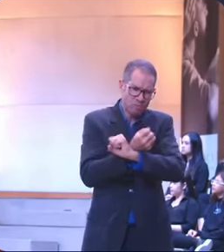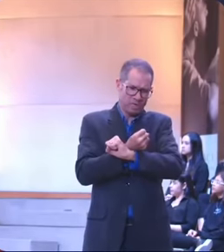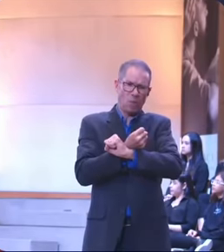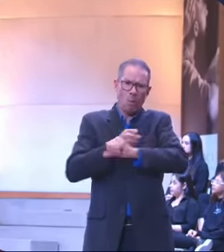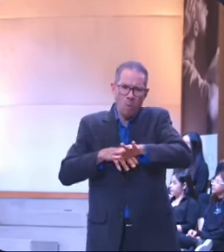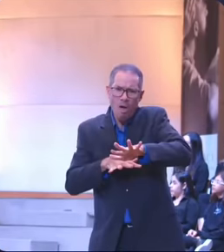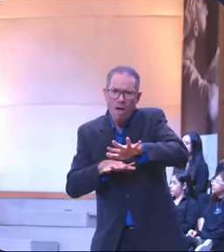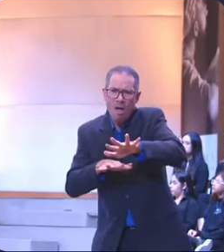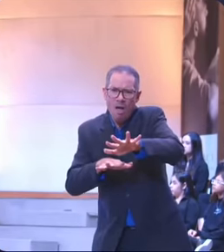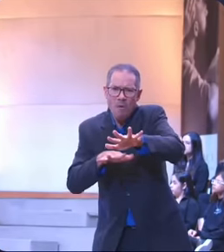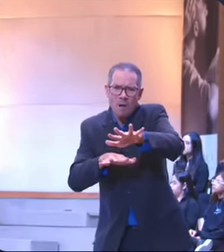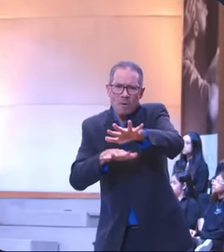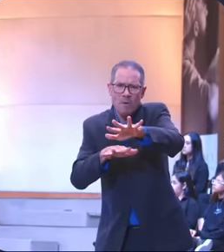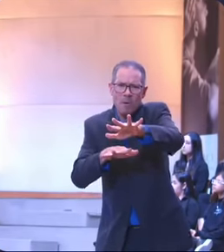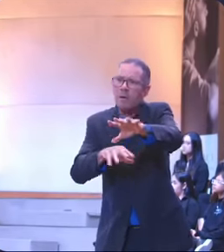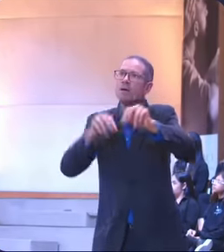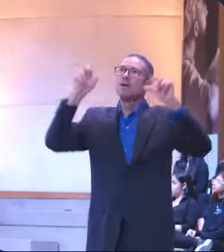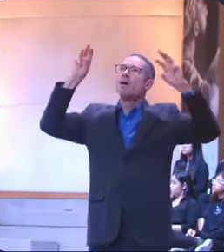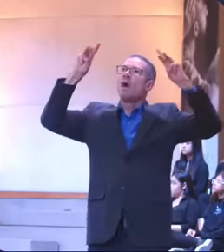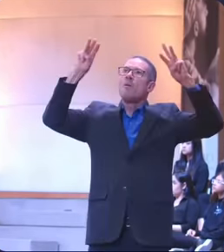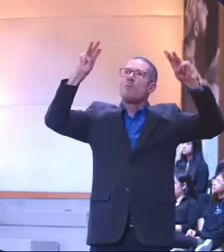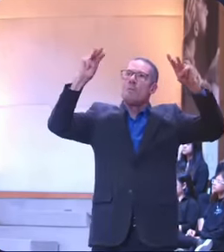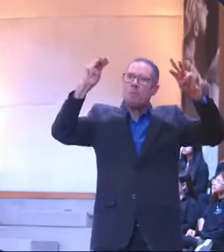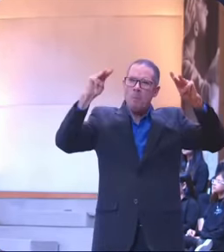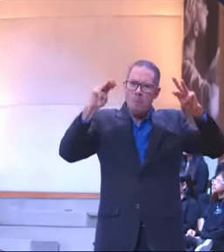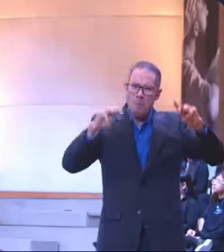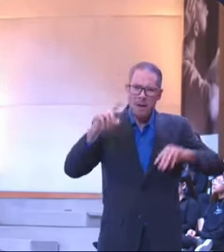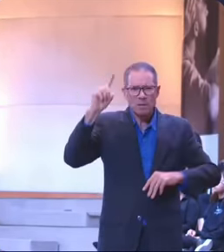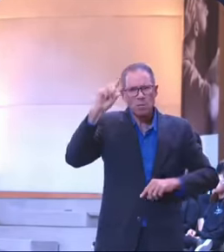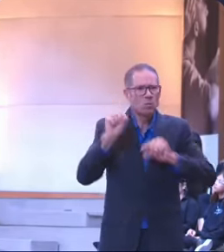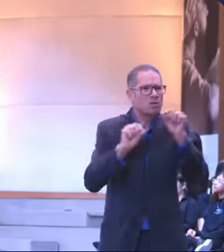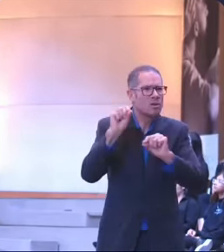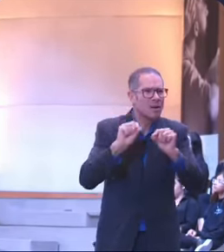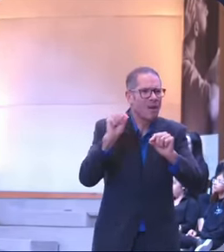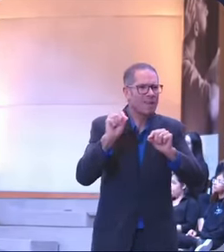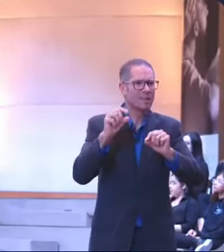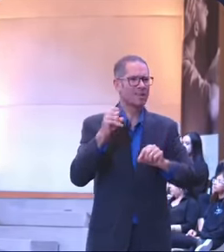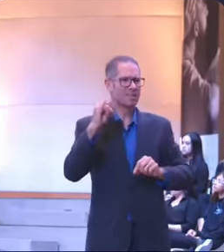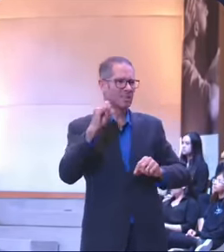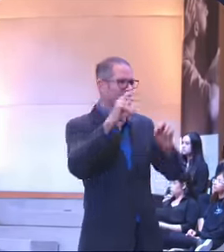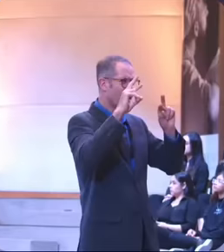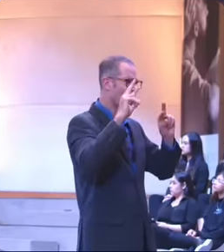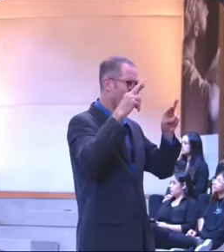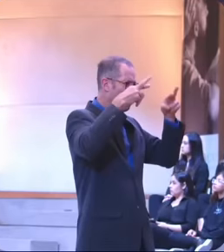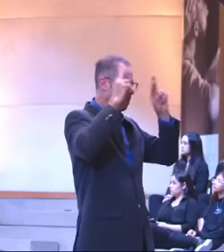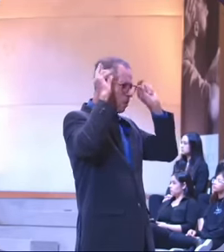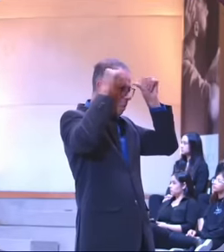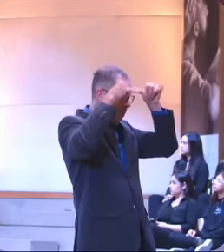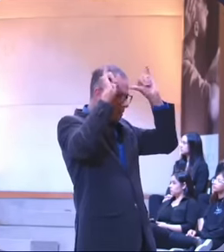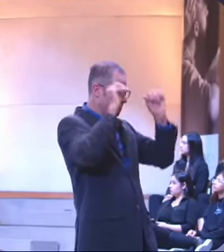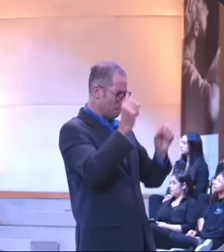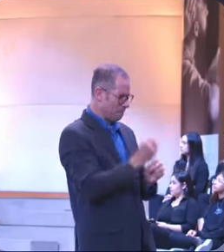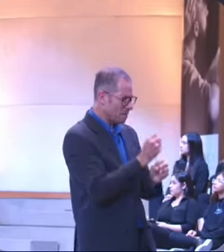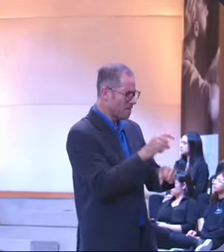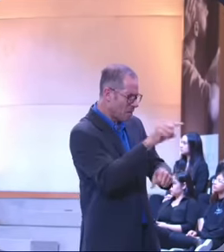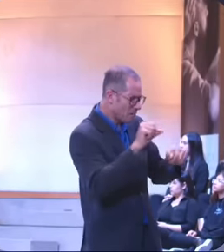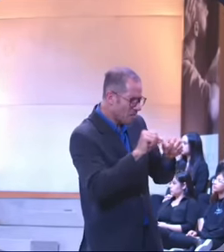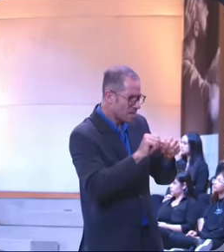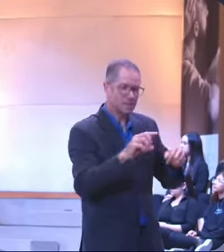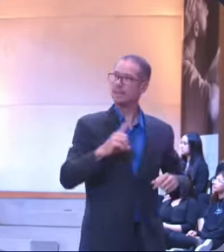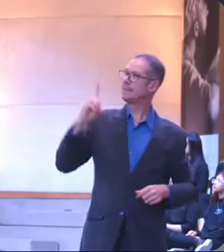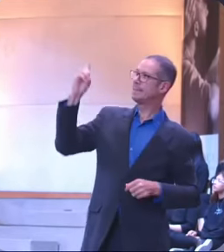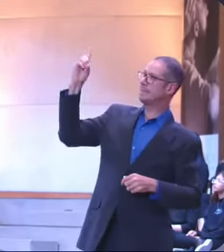se eles tivessem feito o maná cair todos os dias, como se eles tivessem feito. E aí Deus